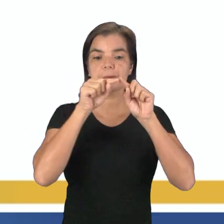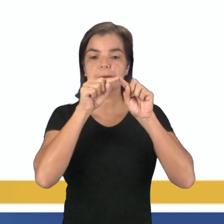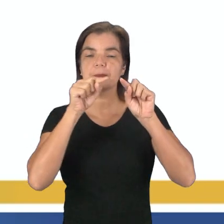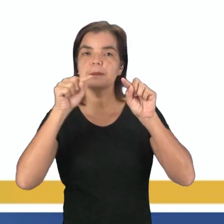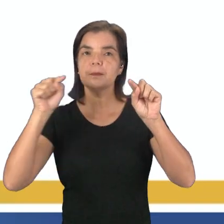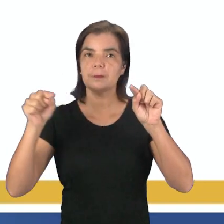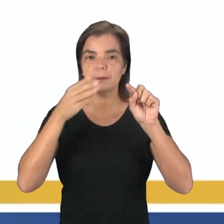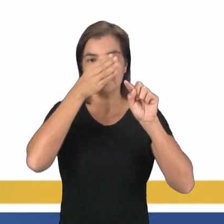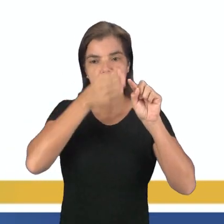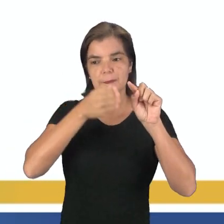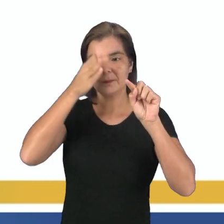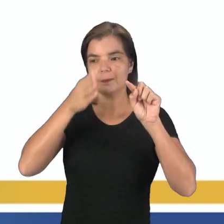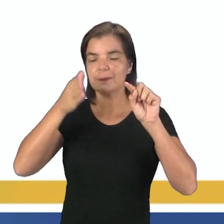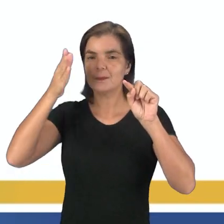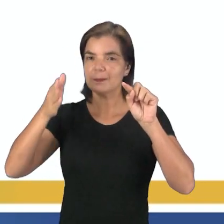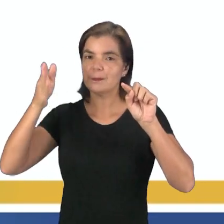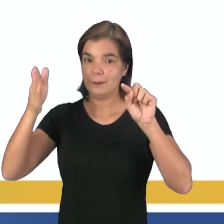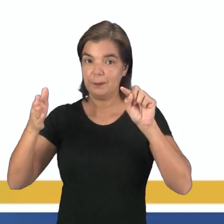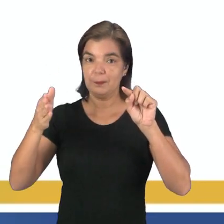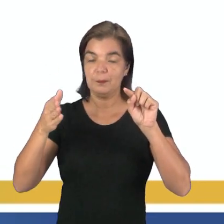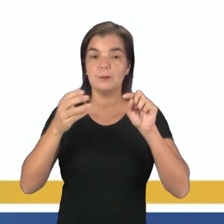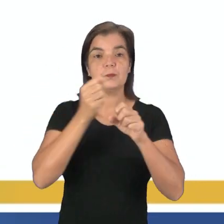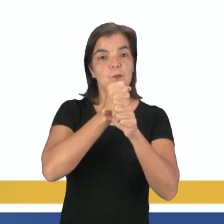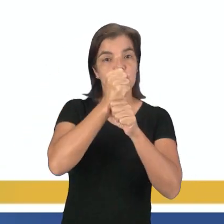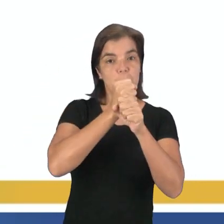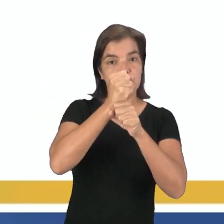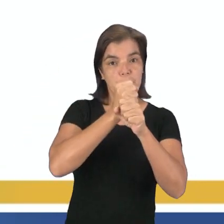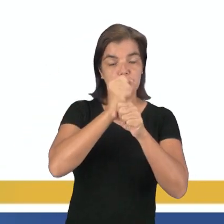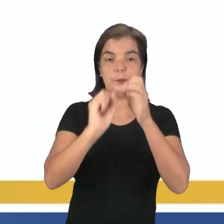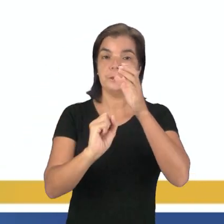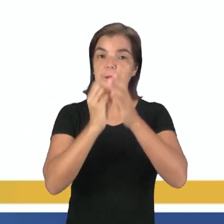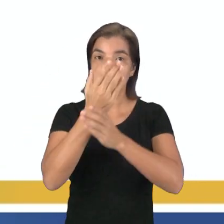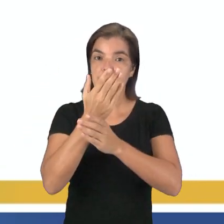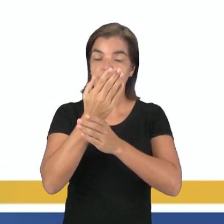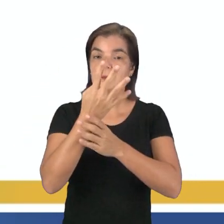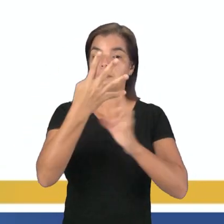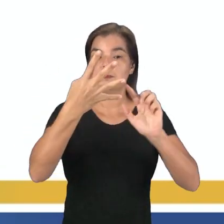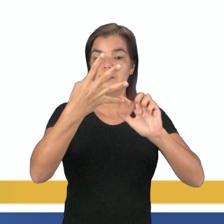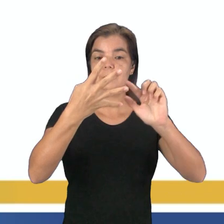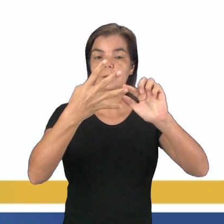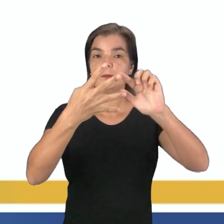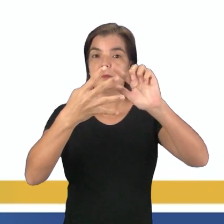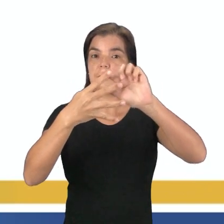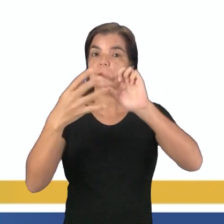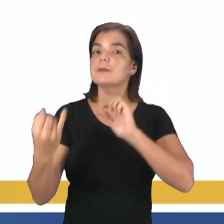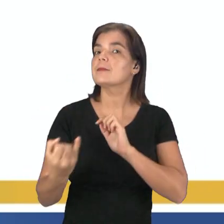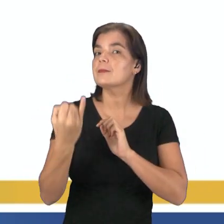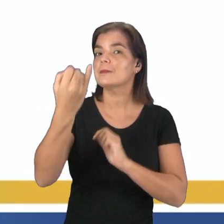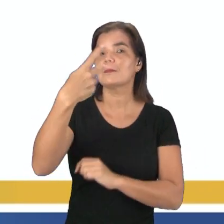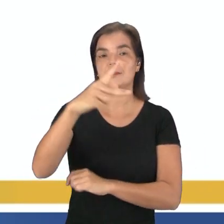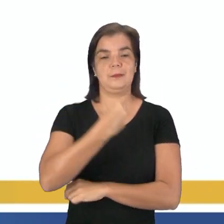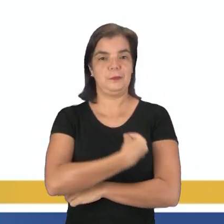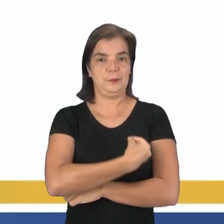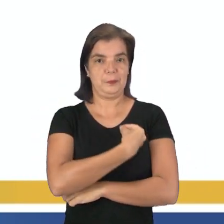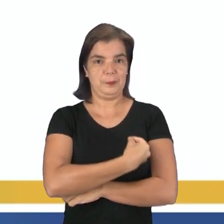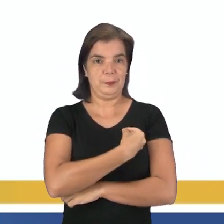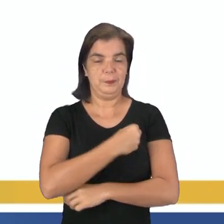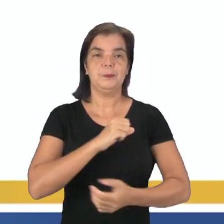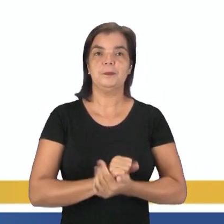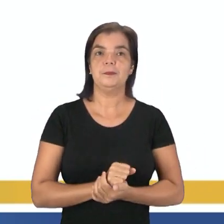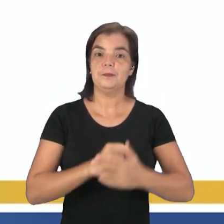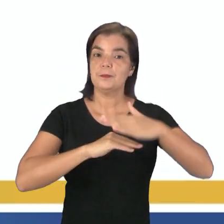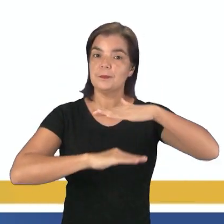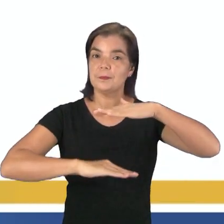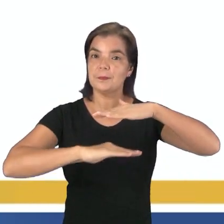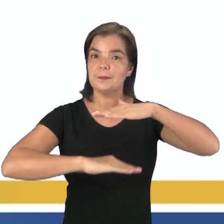linha, nos traços indicados, coloque o ano de acontecimento de 4 fatos importantes de sua vida. Na parte